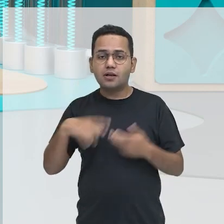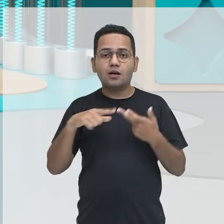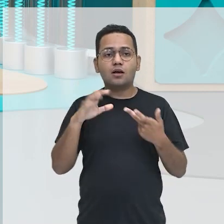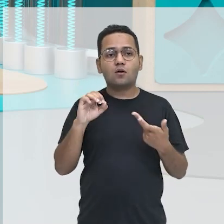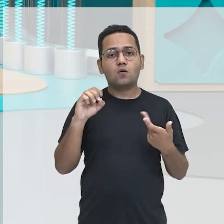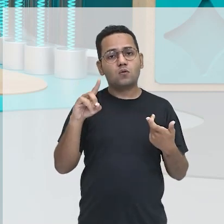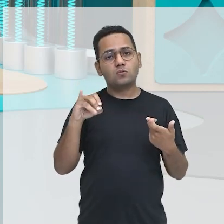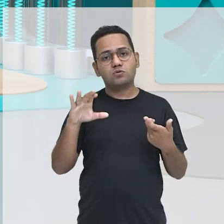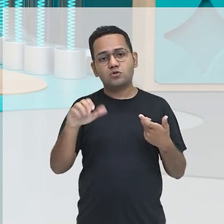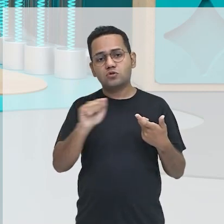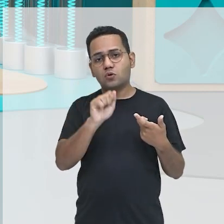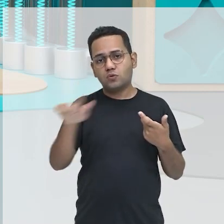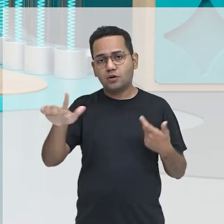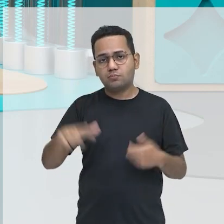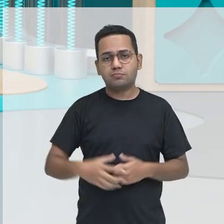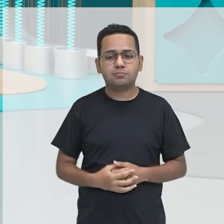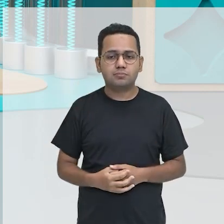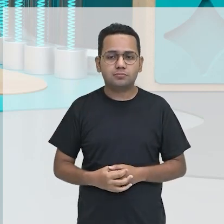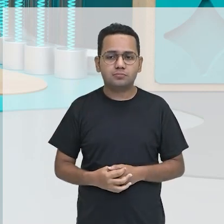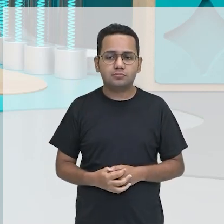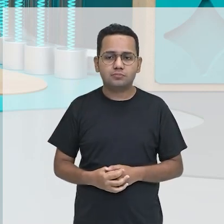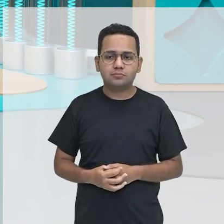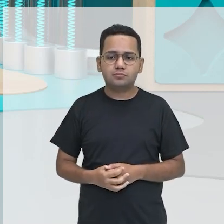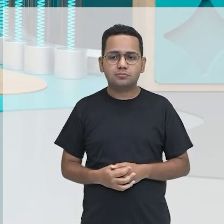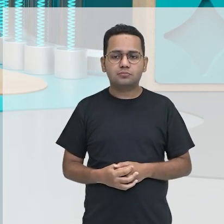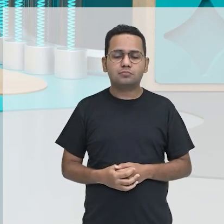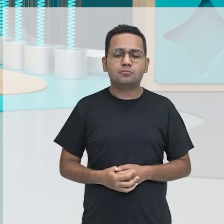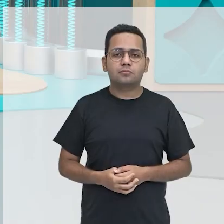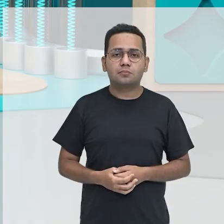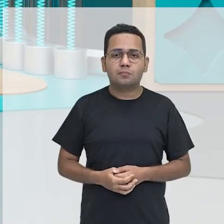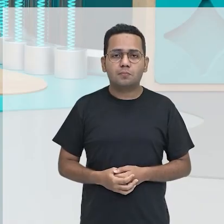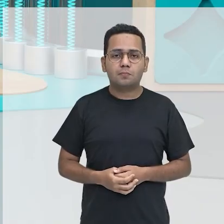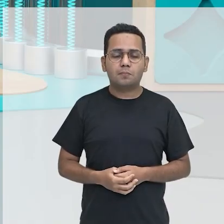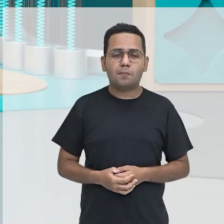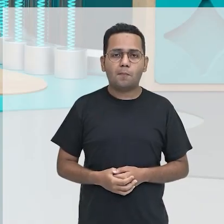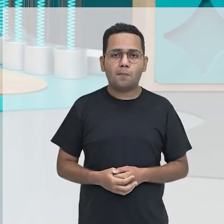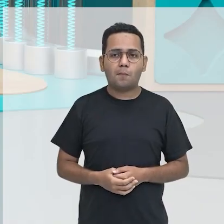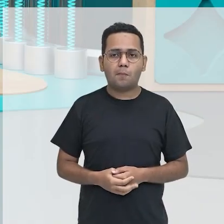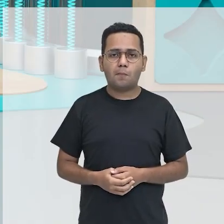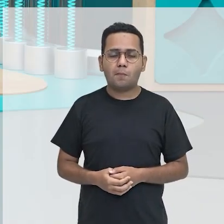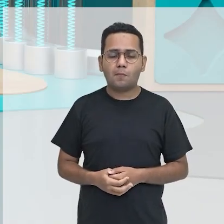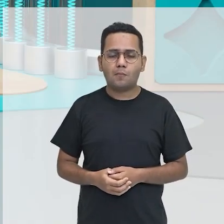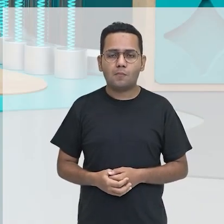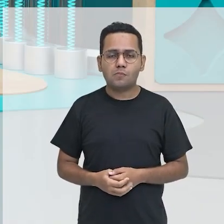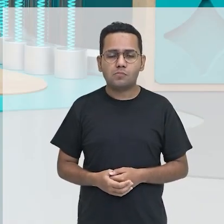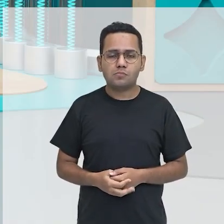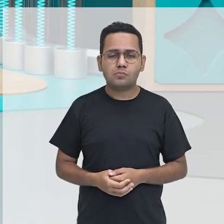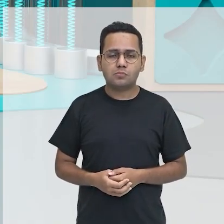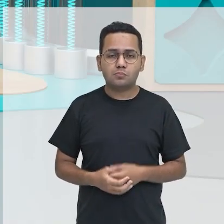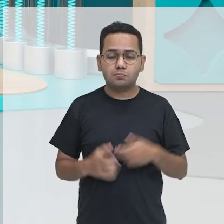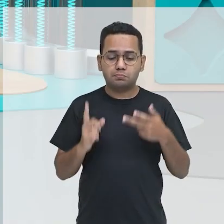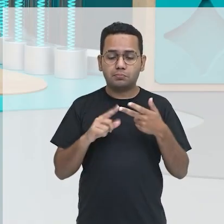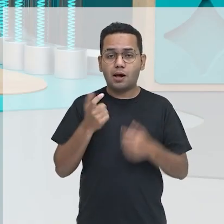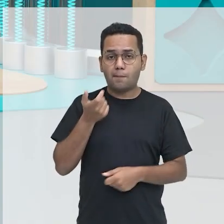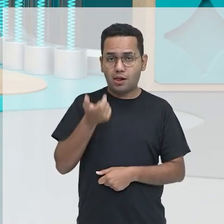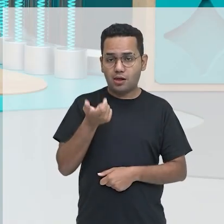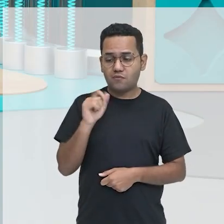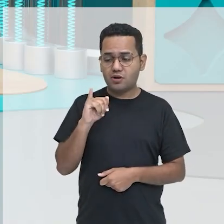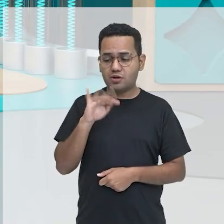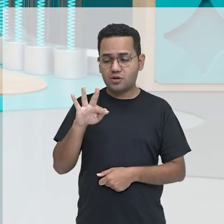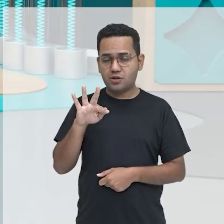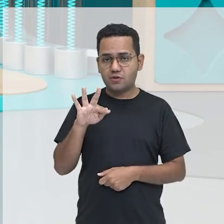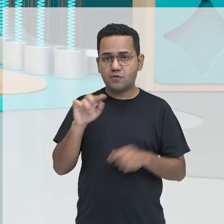subordinada condicional. O if é uma palavrinha, é um conectivo que eu utilizo para indicar a